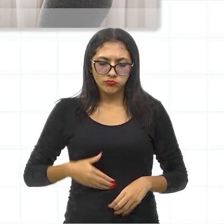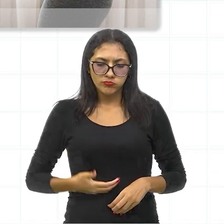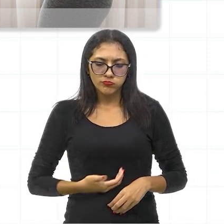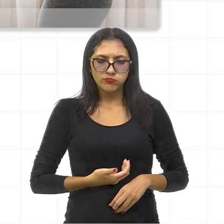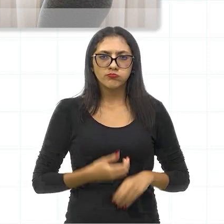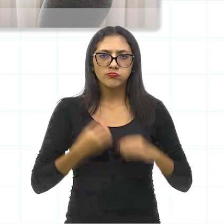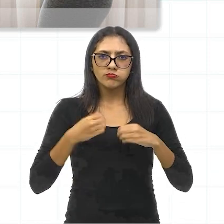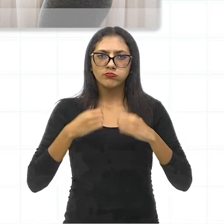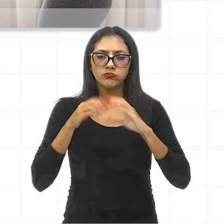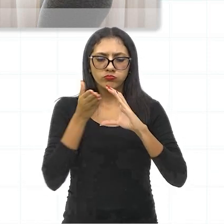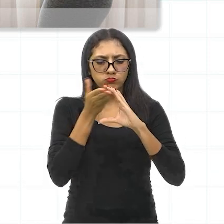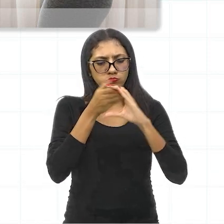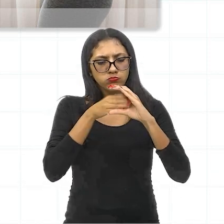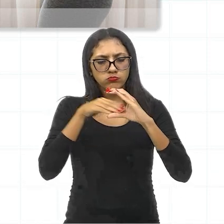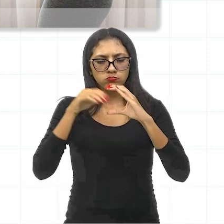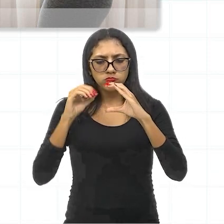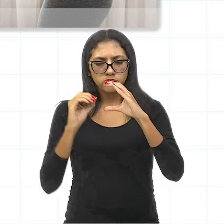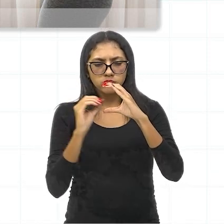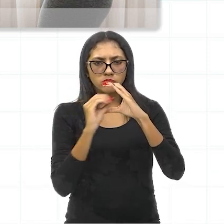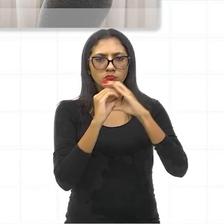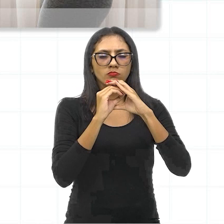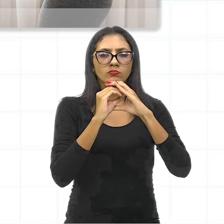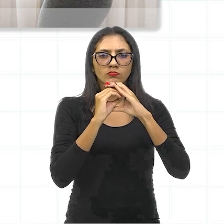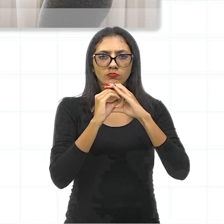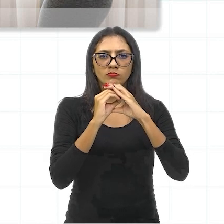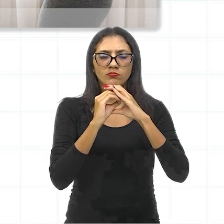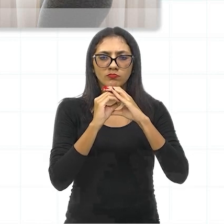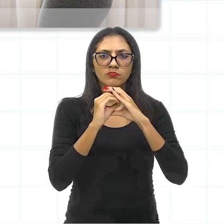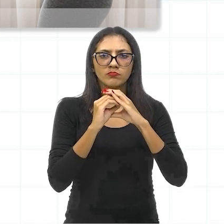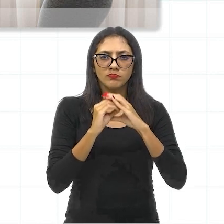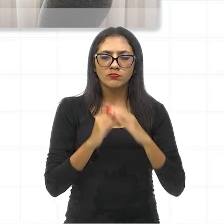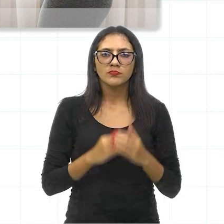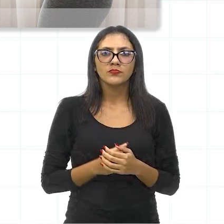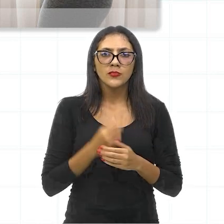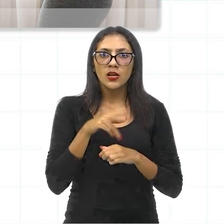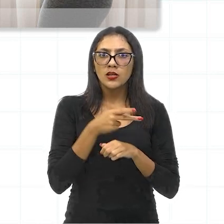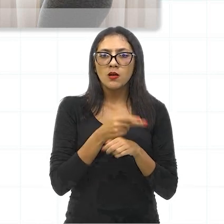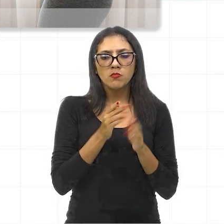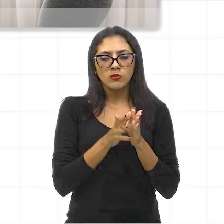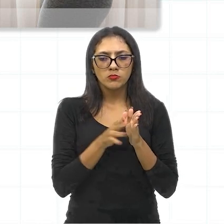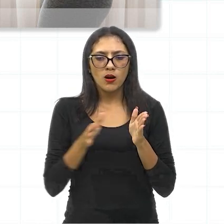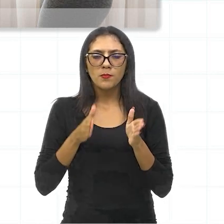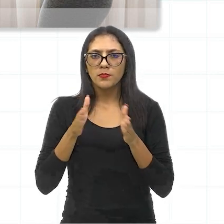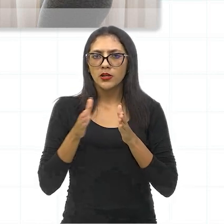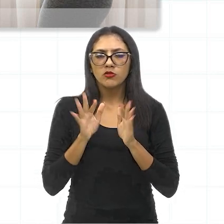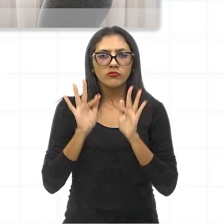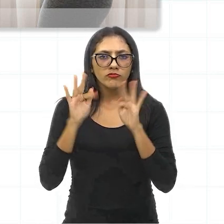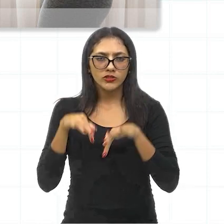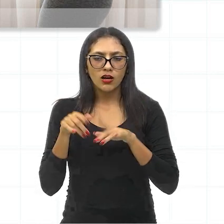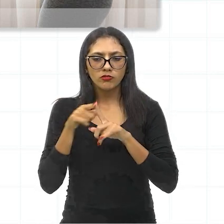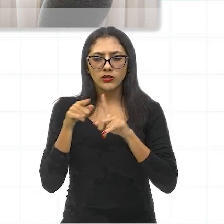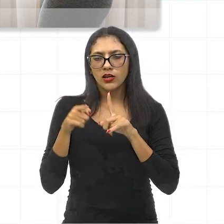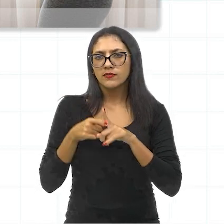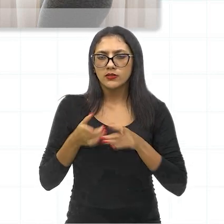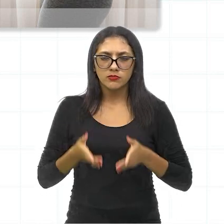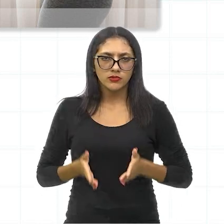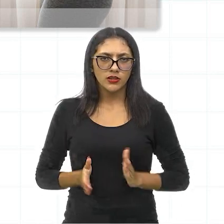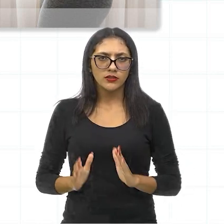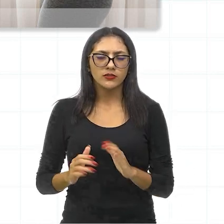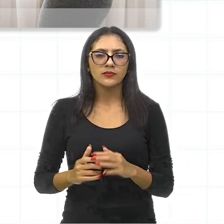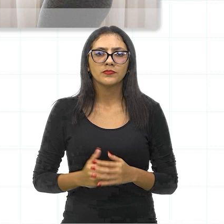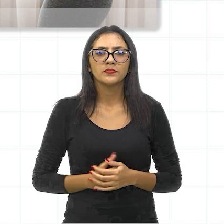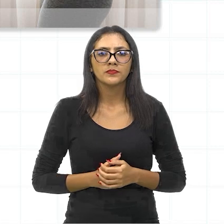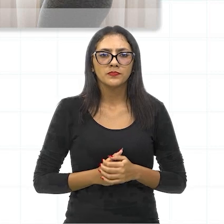a gravidez, ok? E termina com o nascimento do bebê, o momento do parto. O tempo de gestação normal, ele